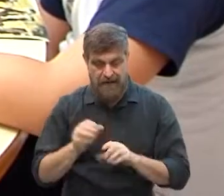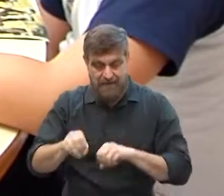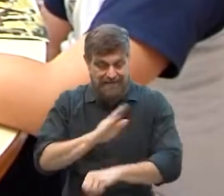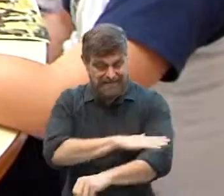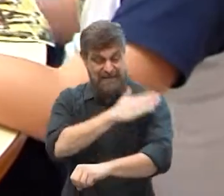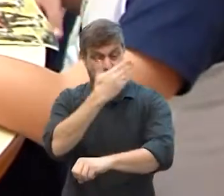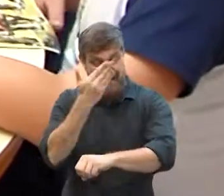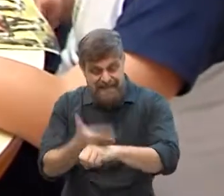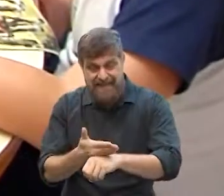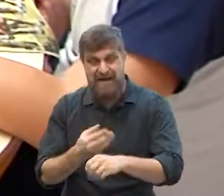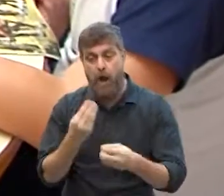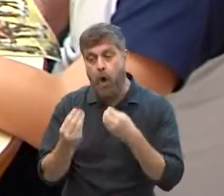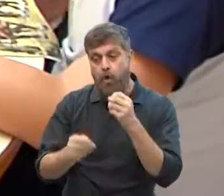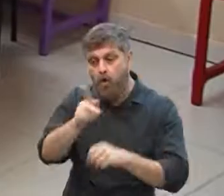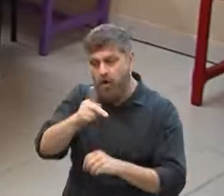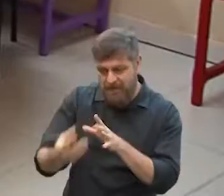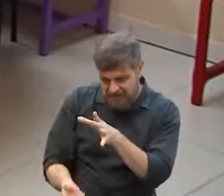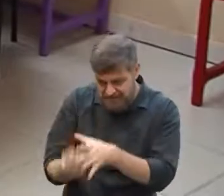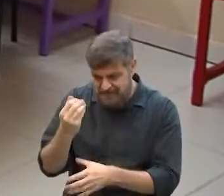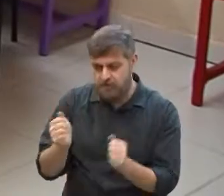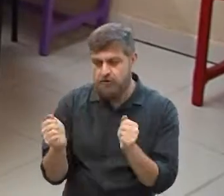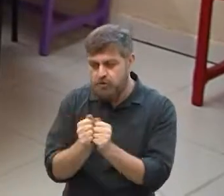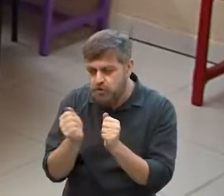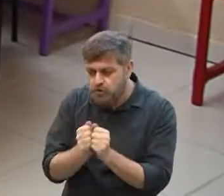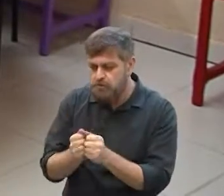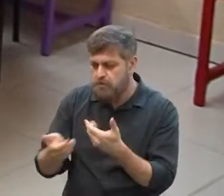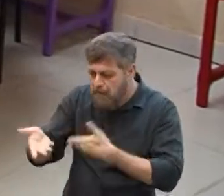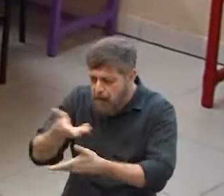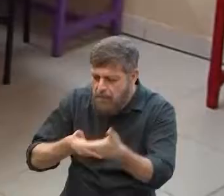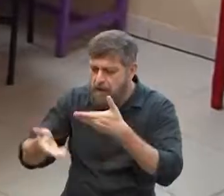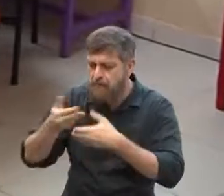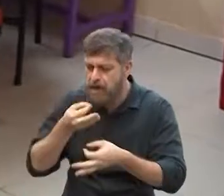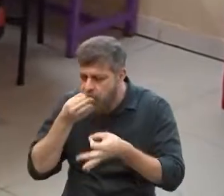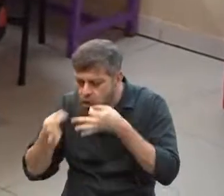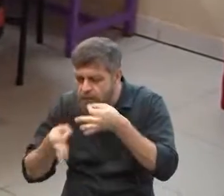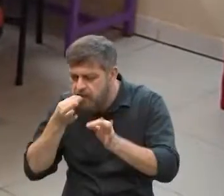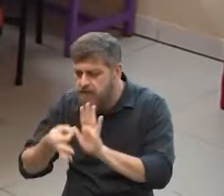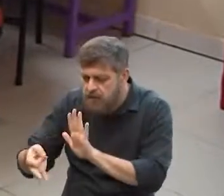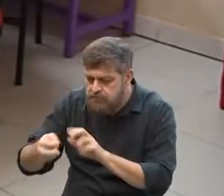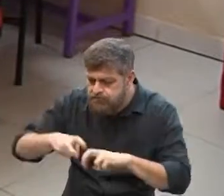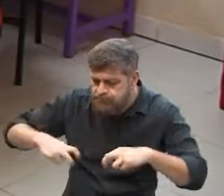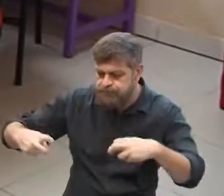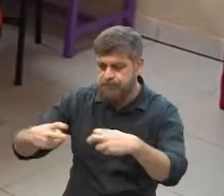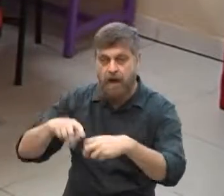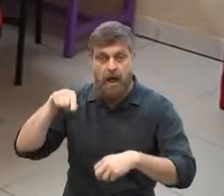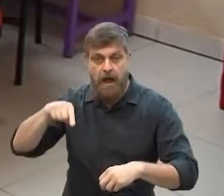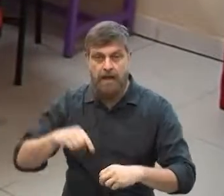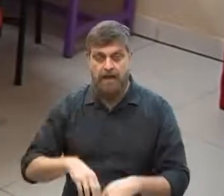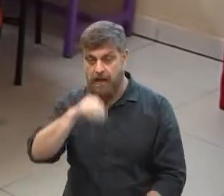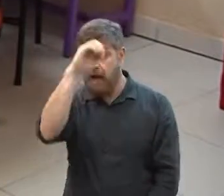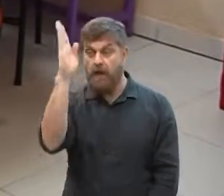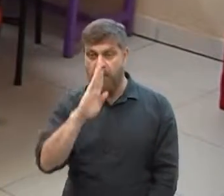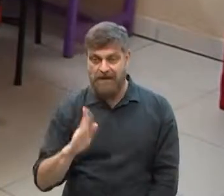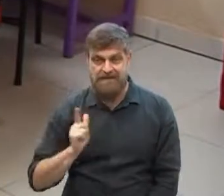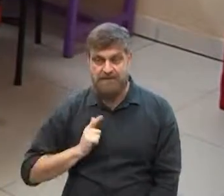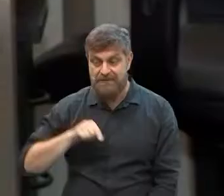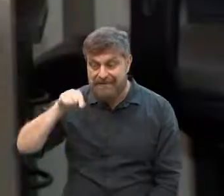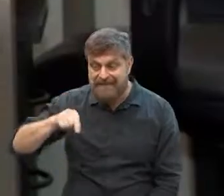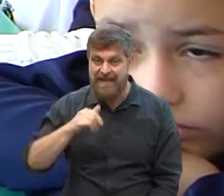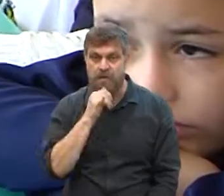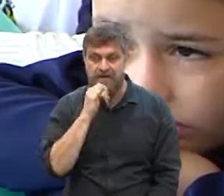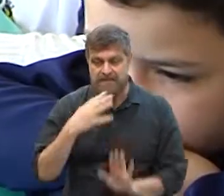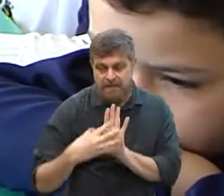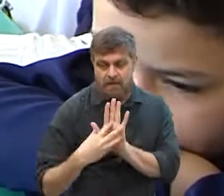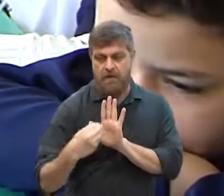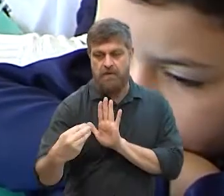muito interessante junto com os professores, com os gestores e virou de certa forma um exemplo para o país, né? Porque você